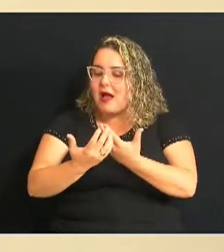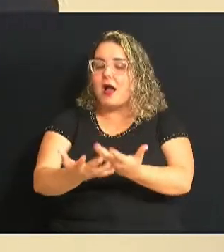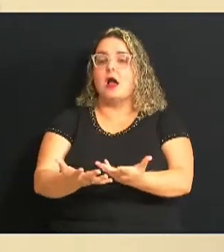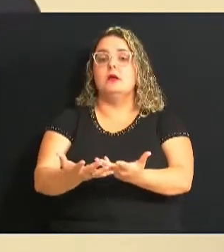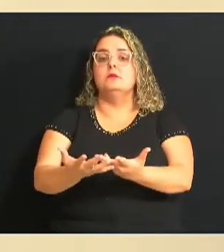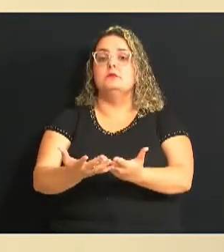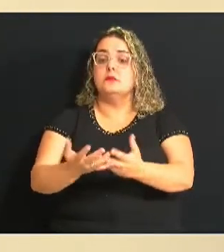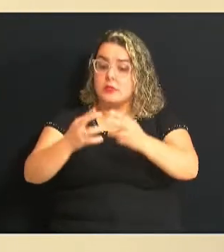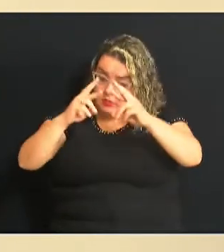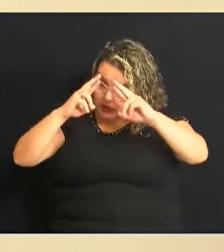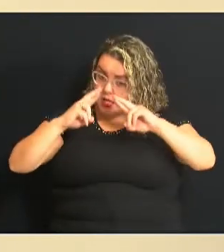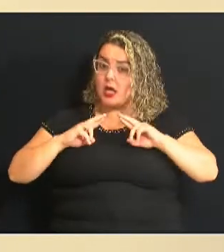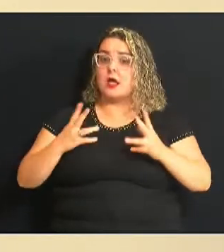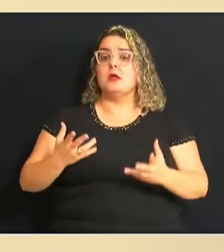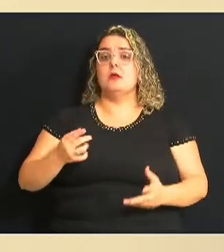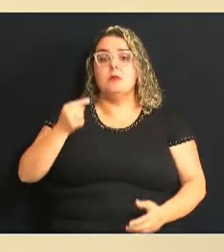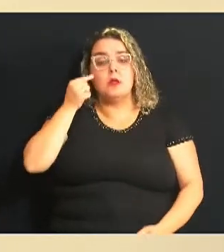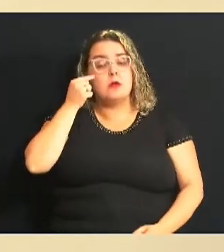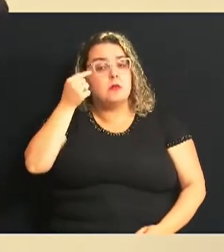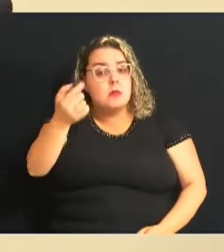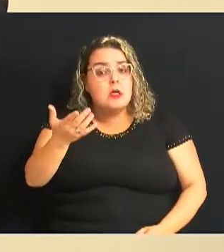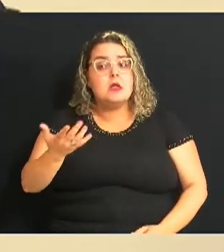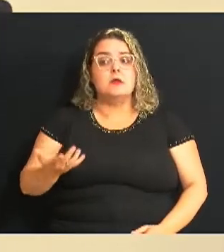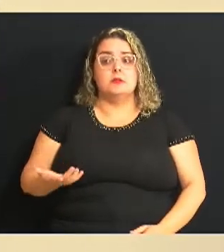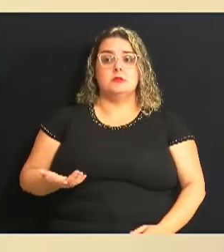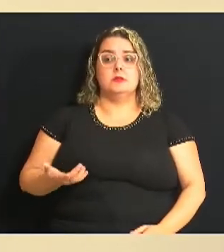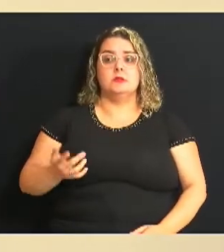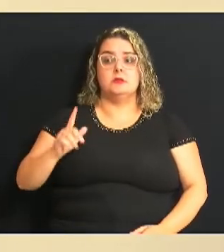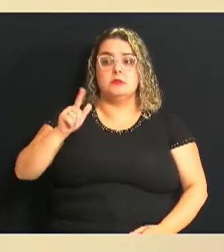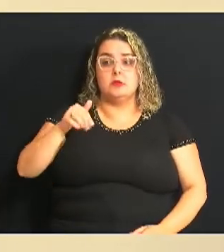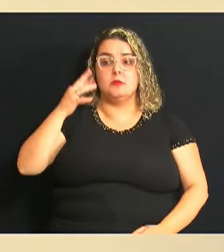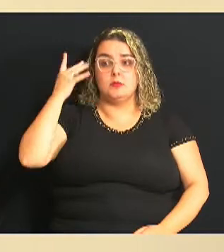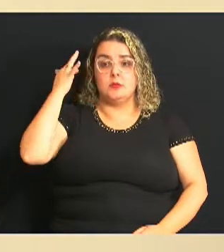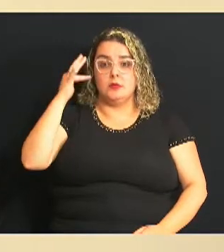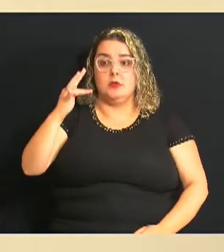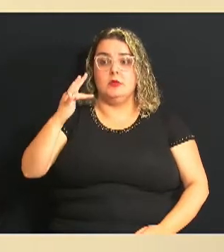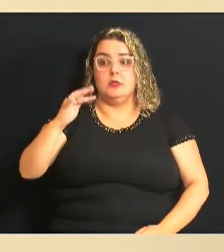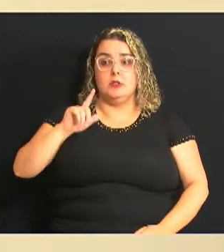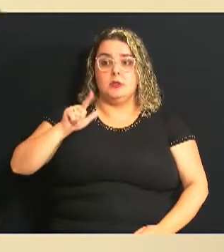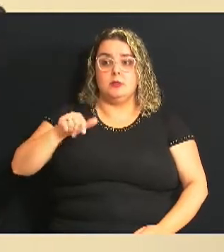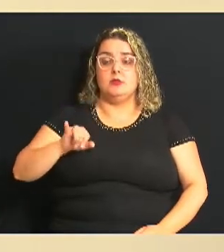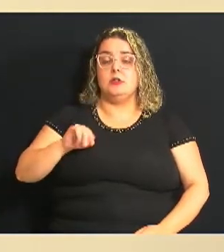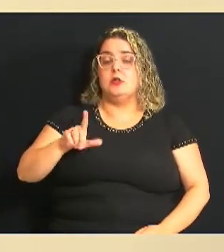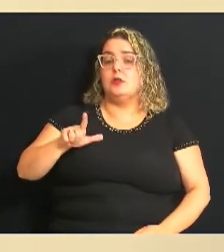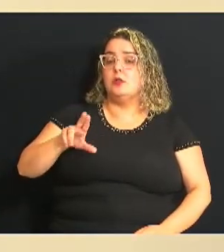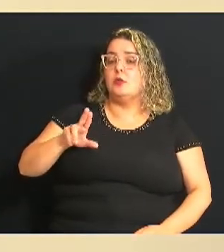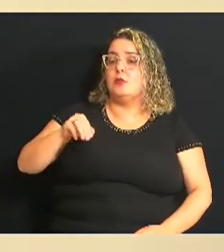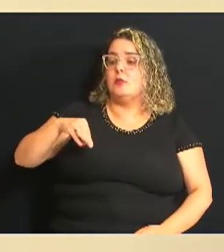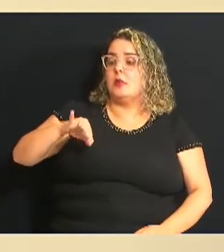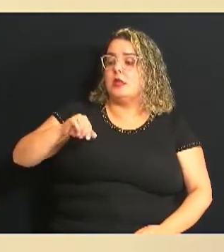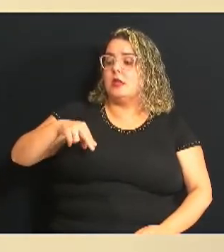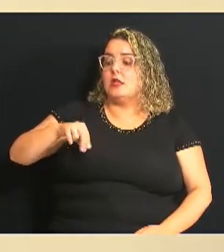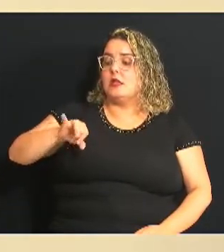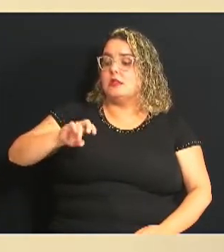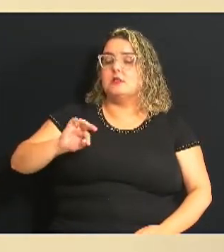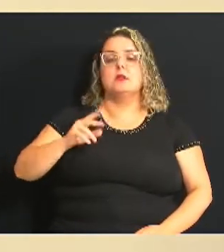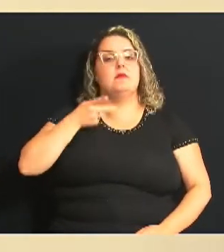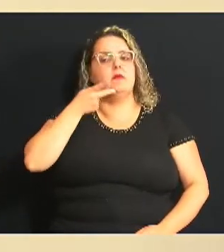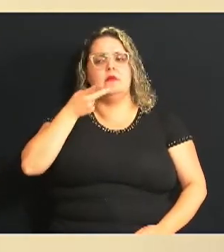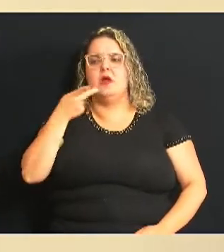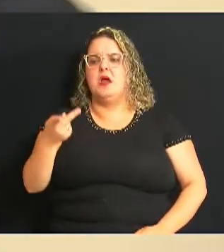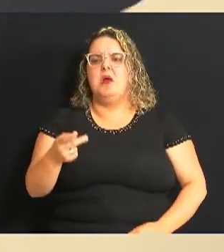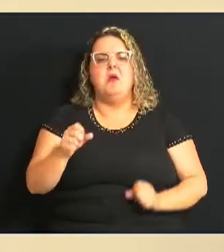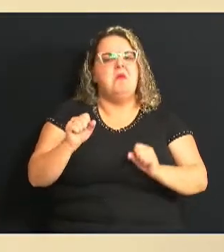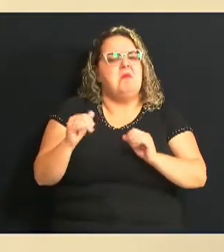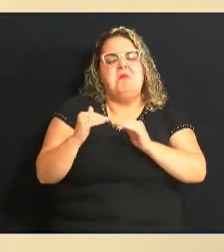respeitado pelo que você pensa. Depois os filósofos iluministas vão dizer Eu posso não concordar com nada que você